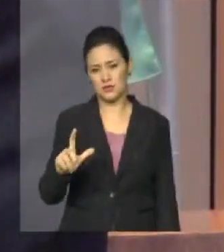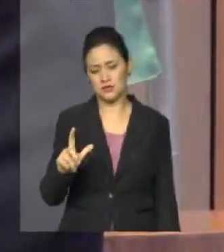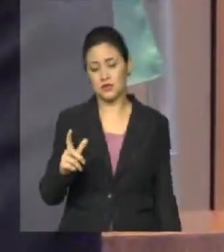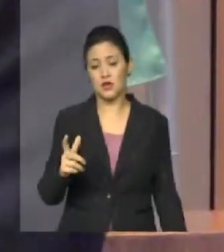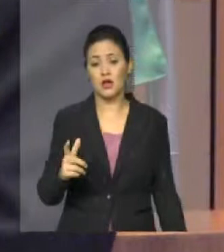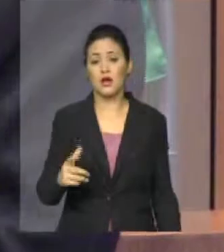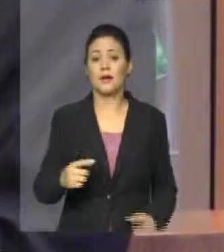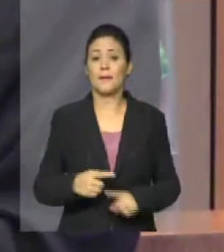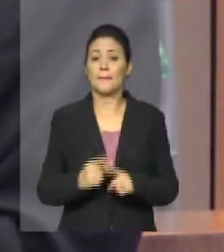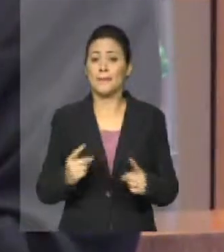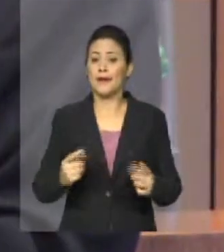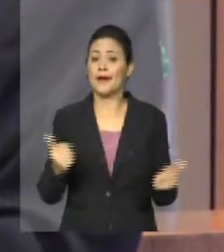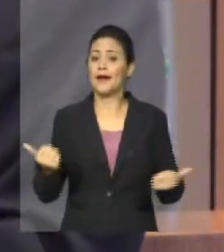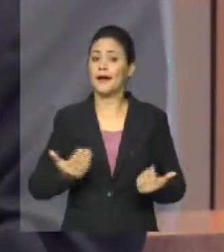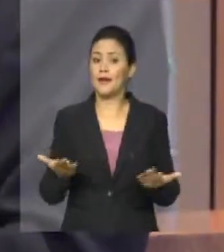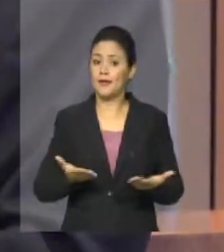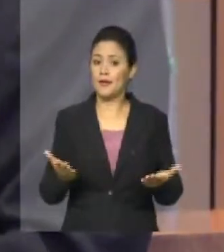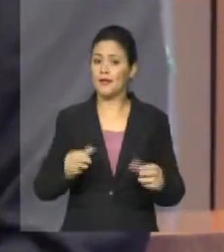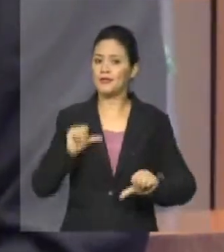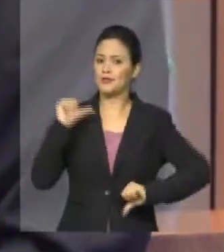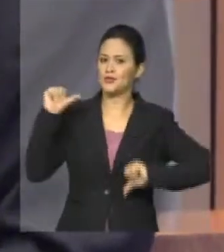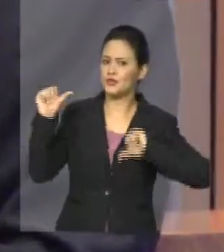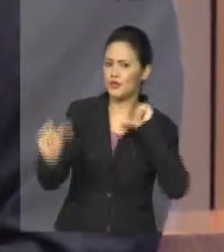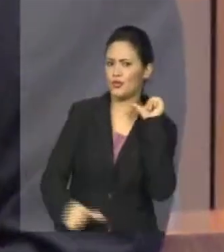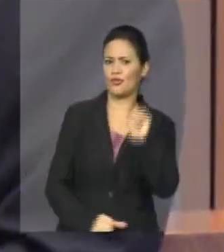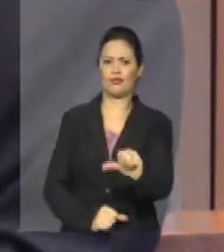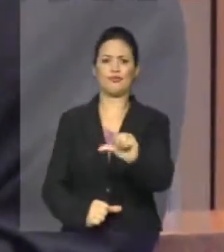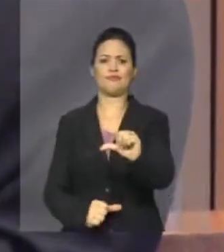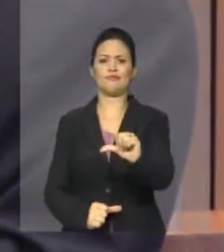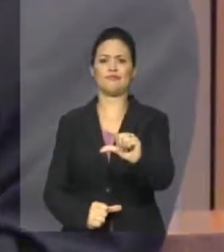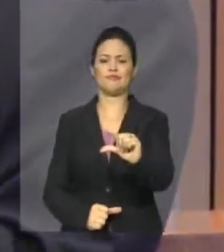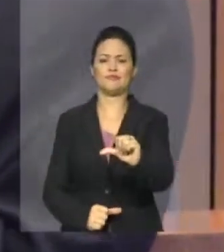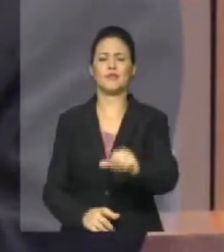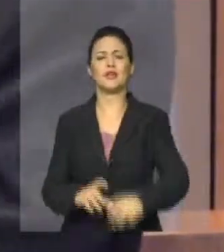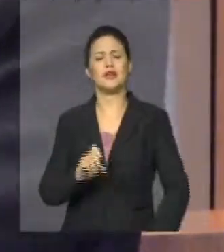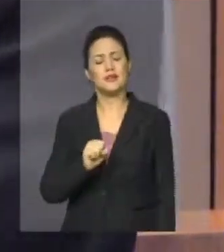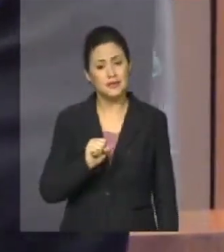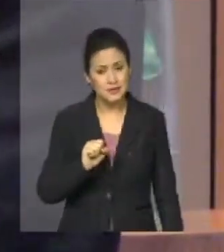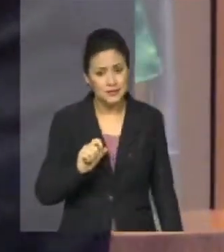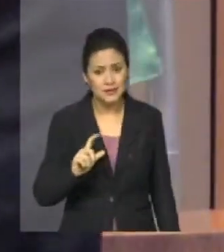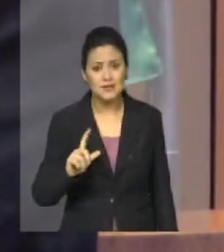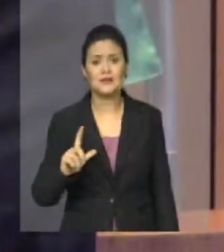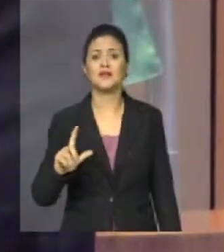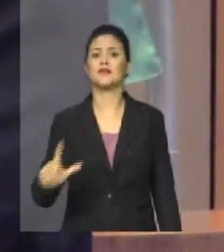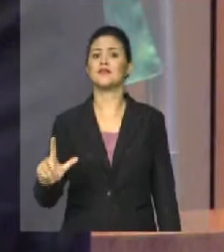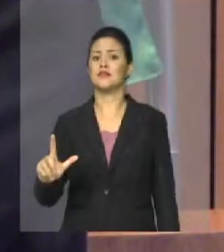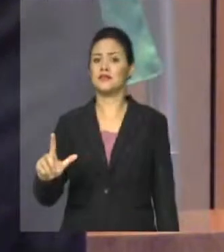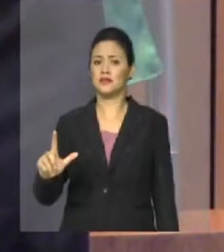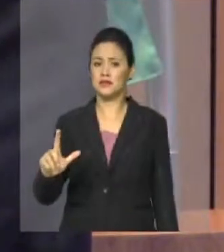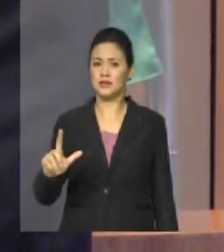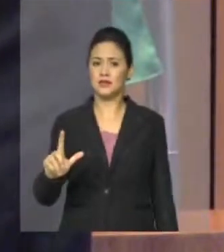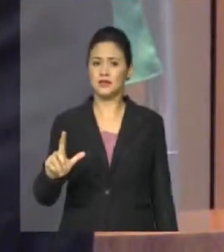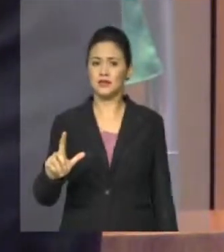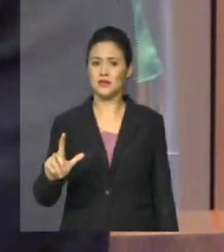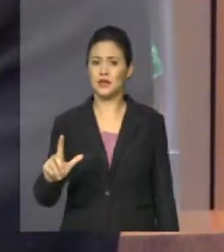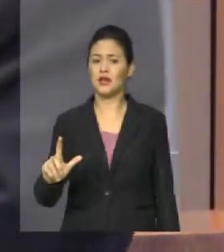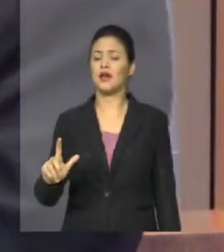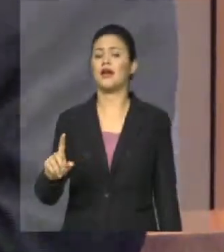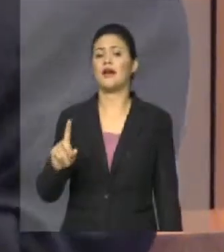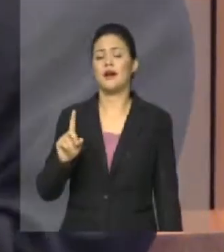em primeiro lugar de 2000, 2001, 2002, 2003 até 2004.